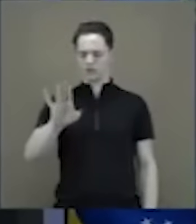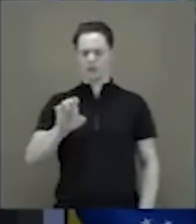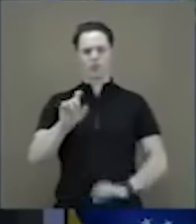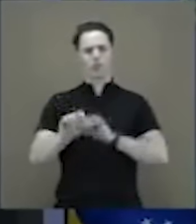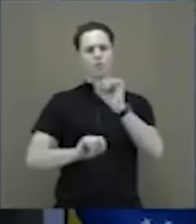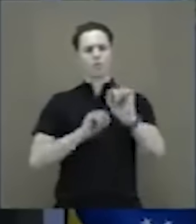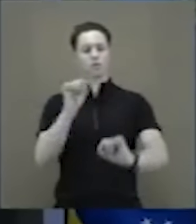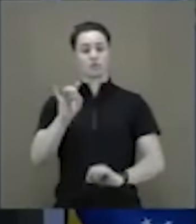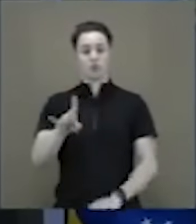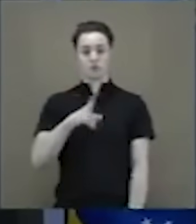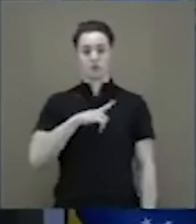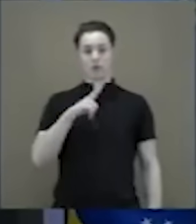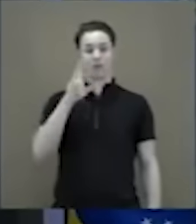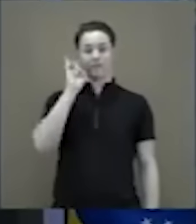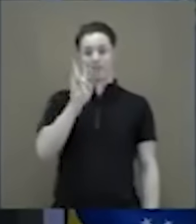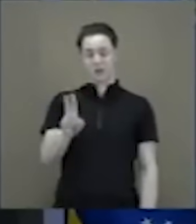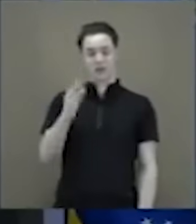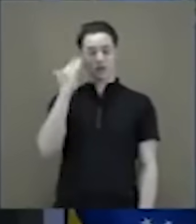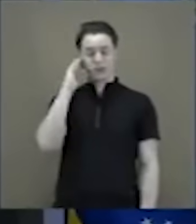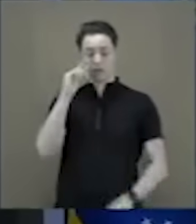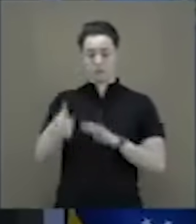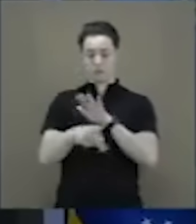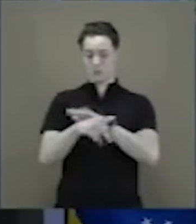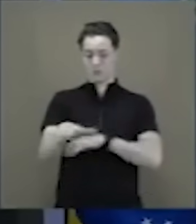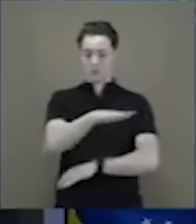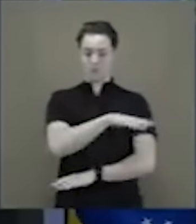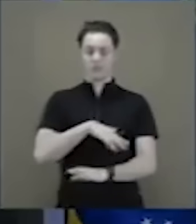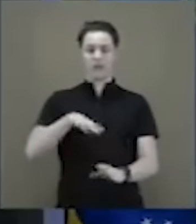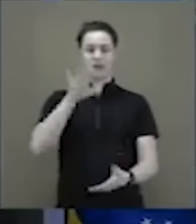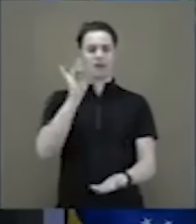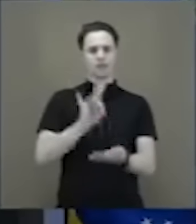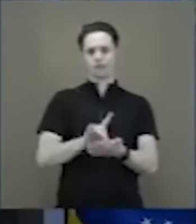só uma visão deformada da realidade